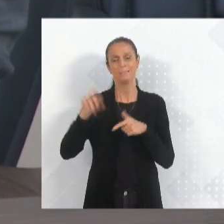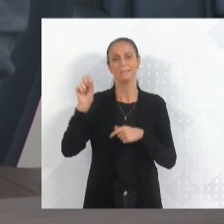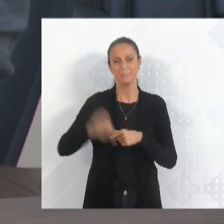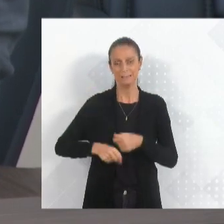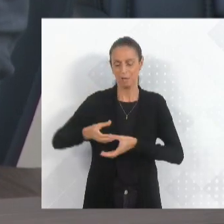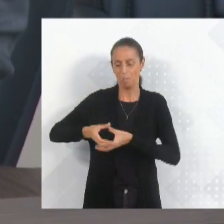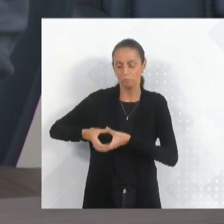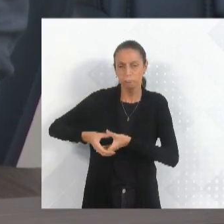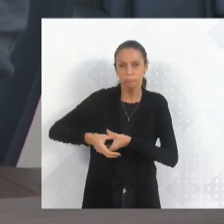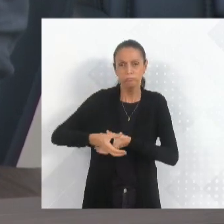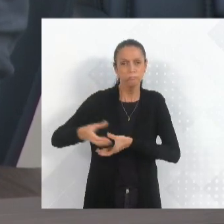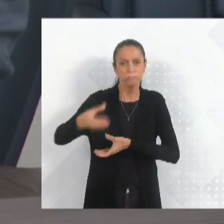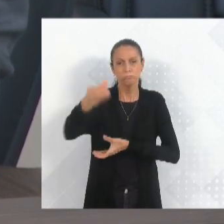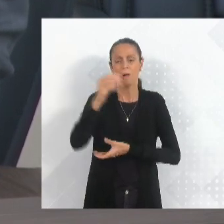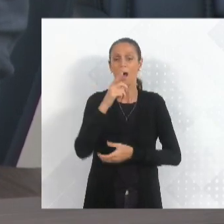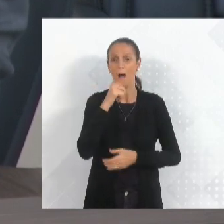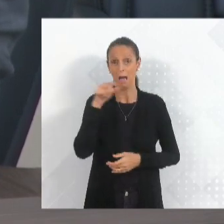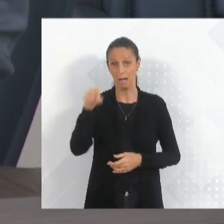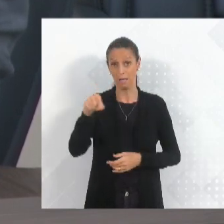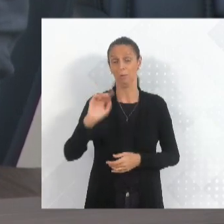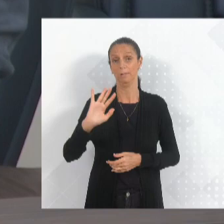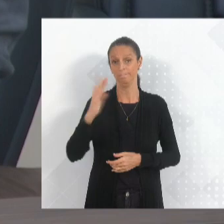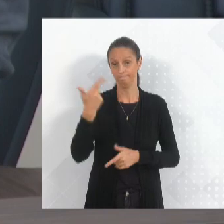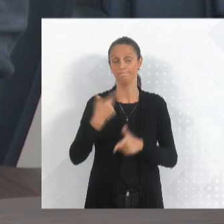A gente